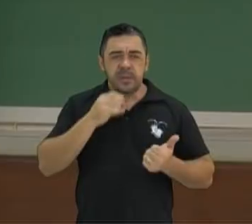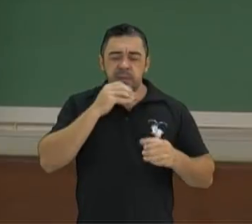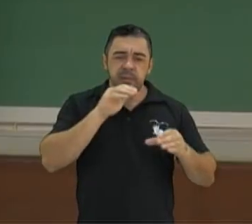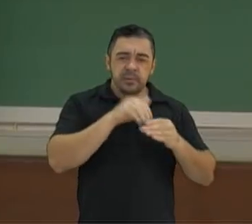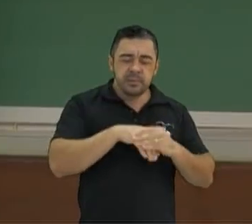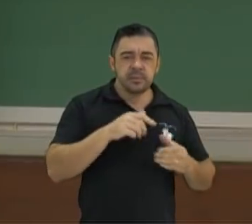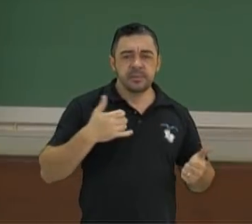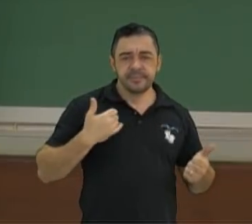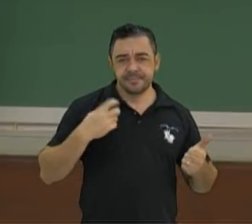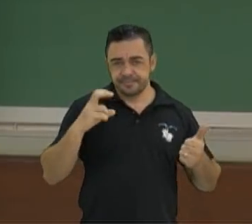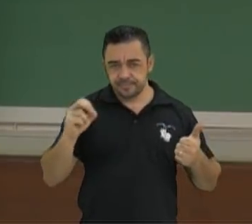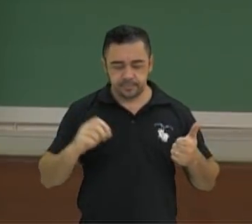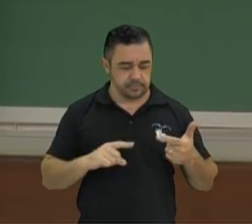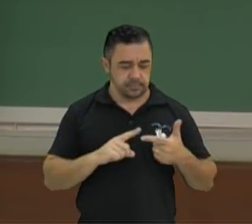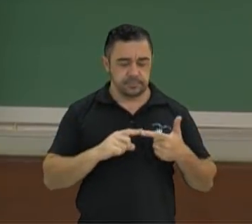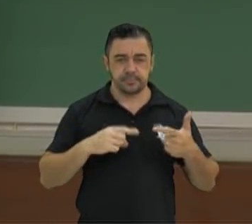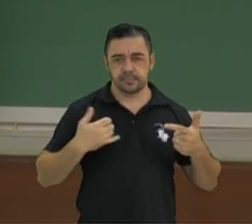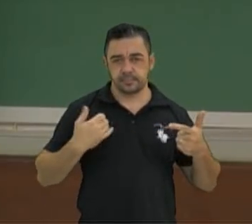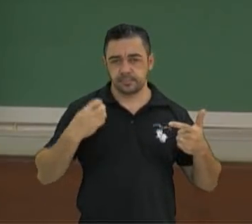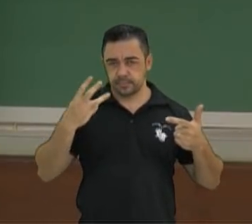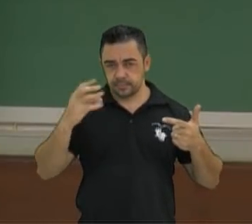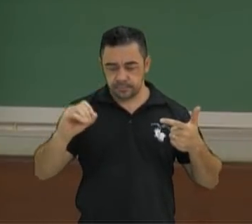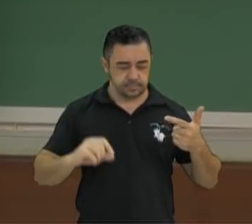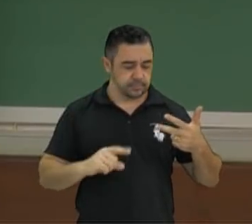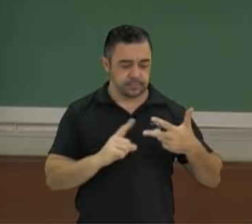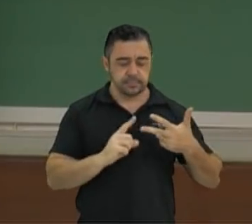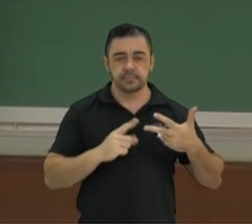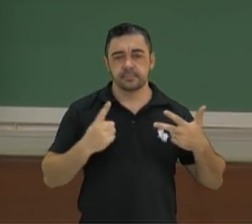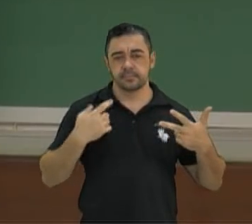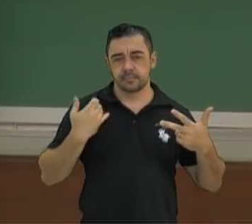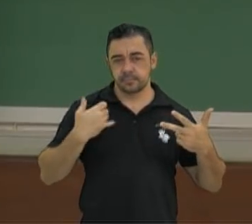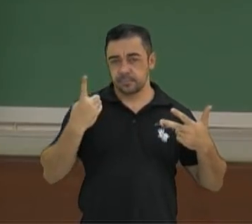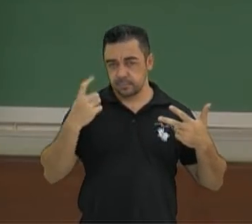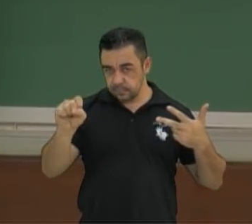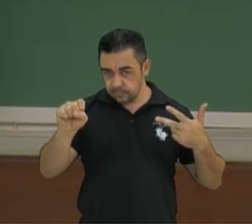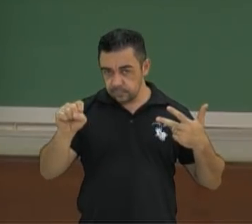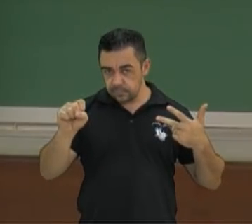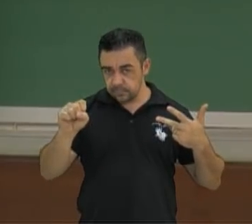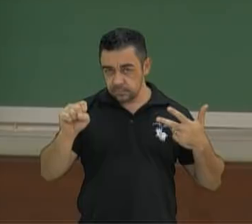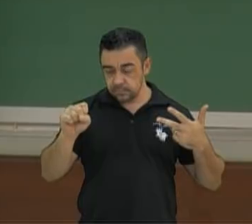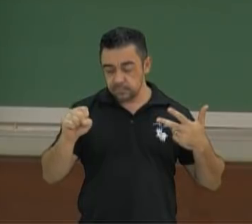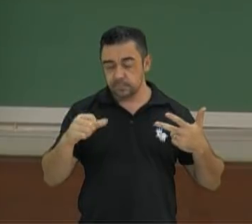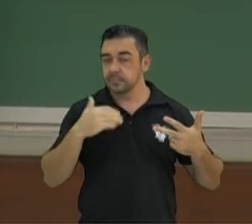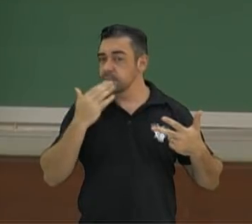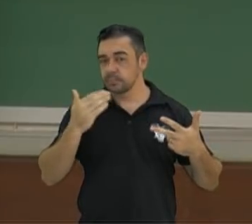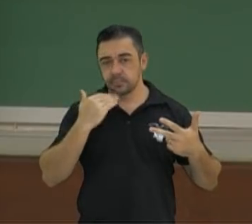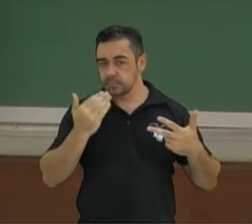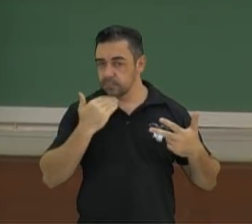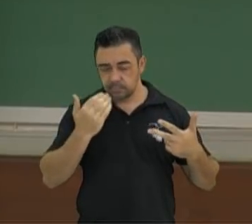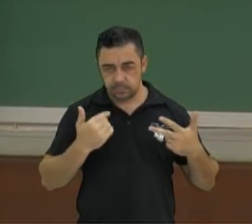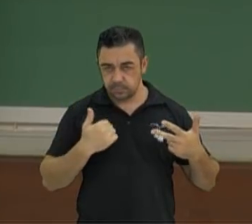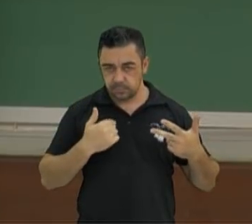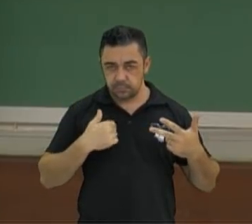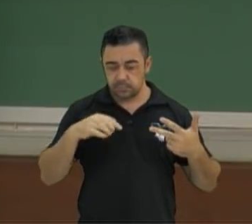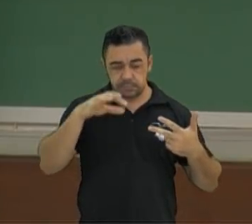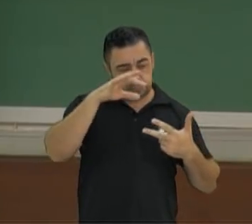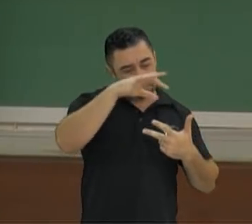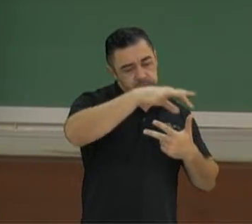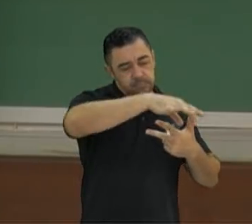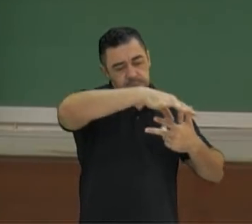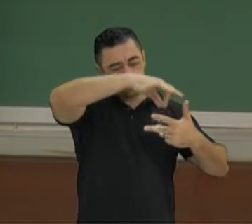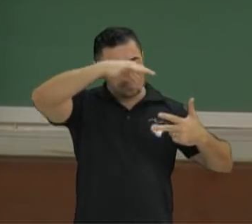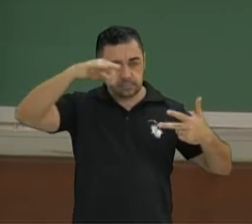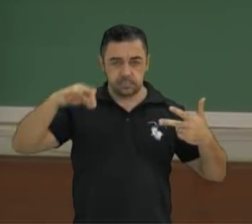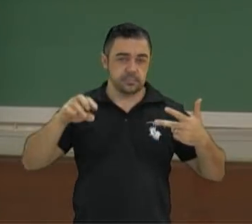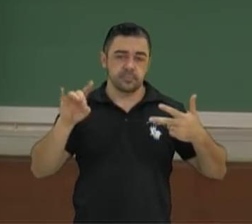anos, eleitores com 30 e 18 anos. Não vai ser significativo, não será uma amostra